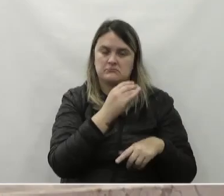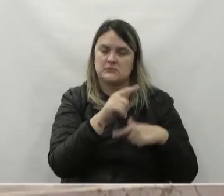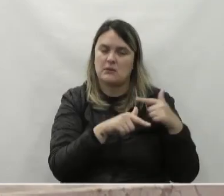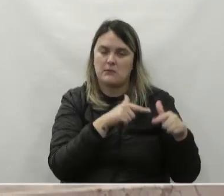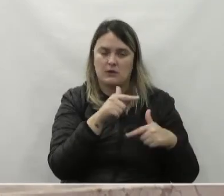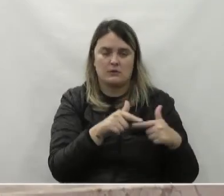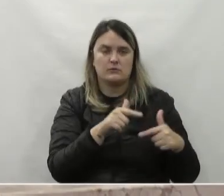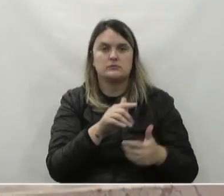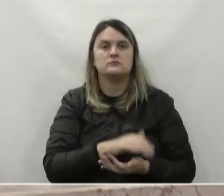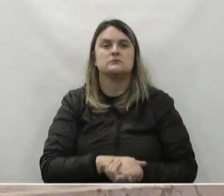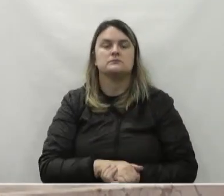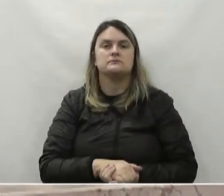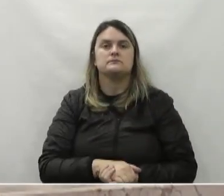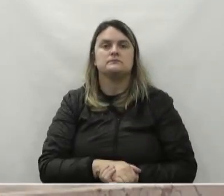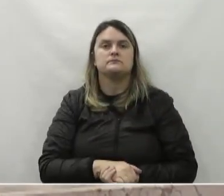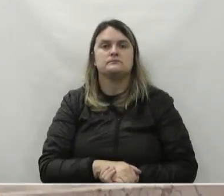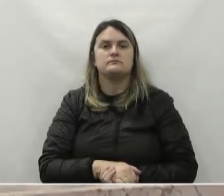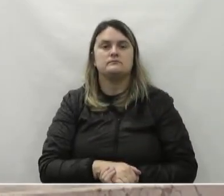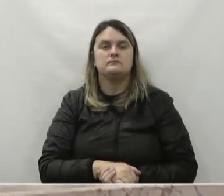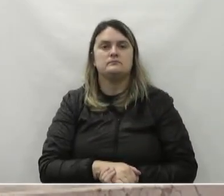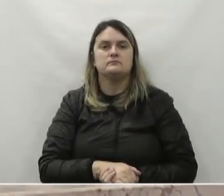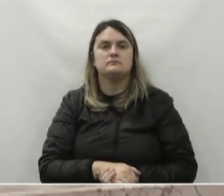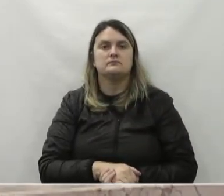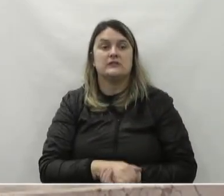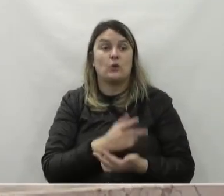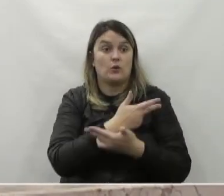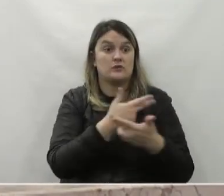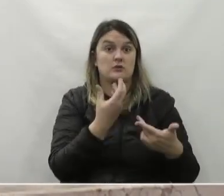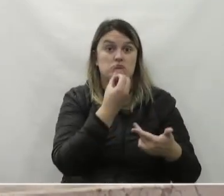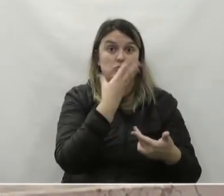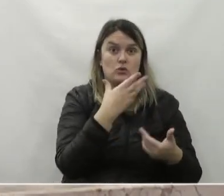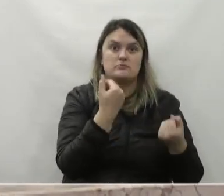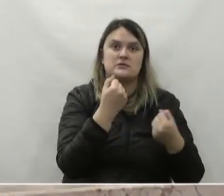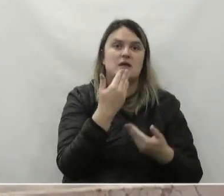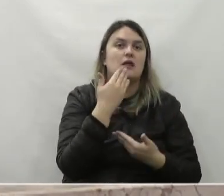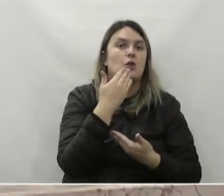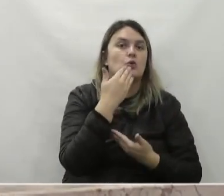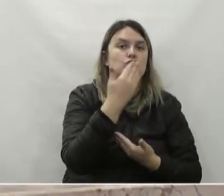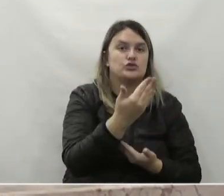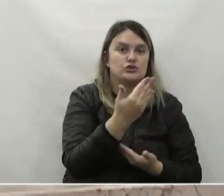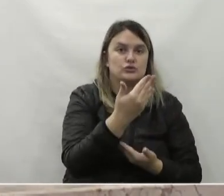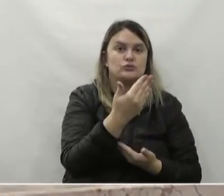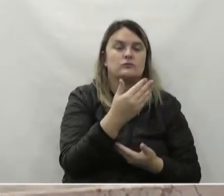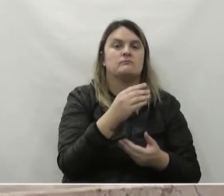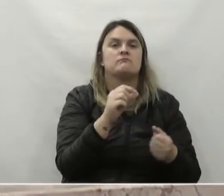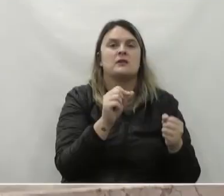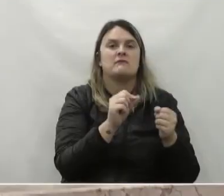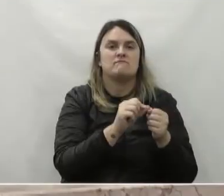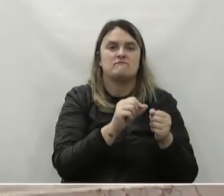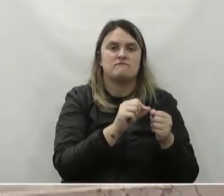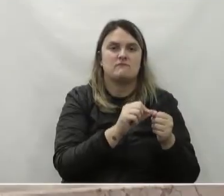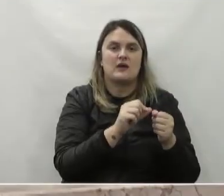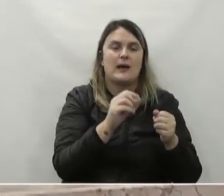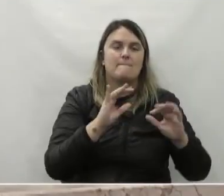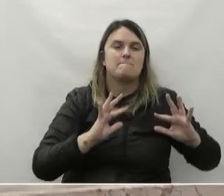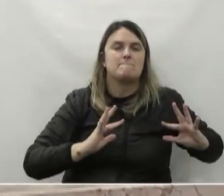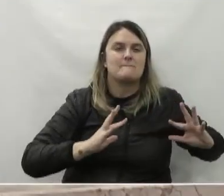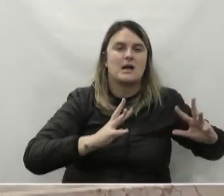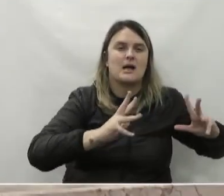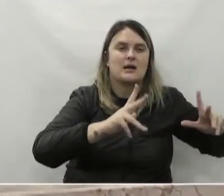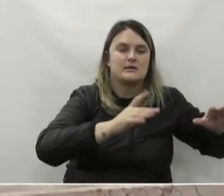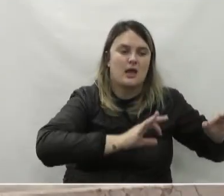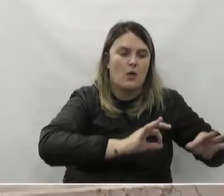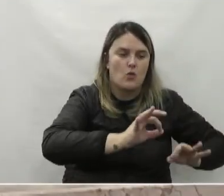tem que ver as coisas boas, a gente tem que gavar, né? Então, foi feito o patrulhamento e